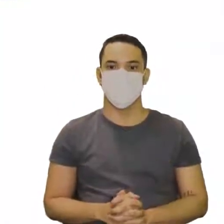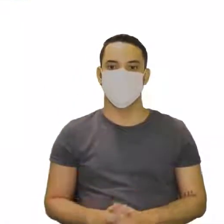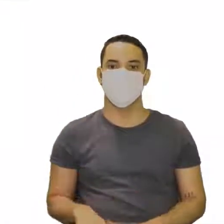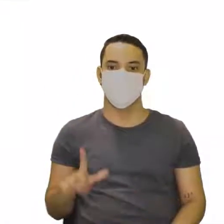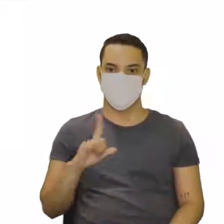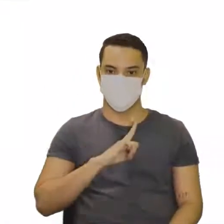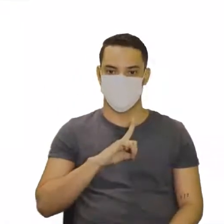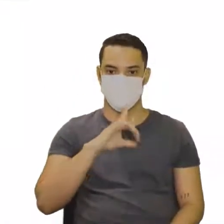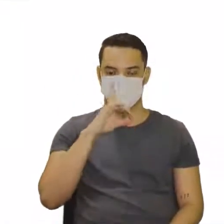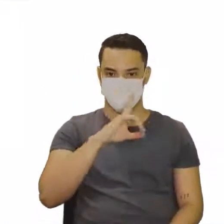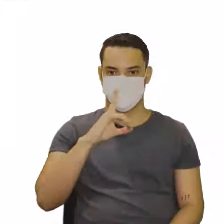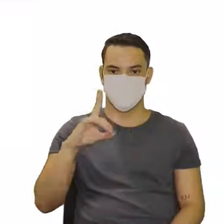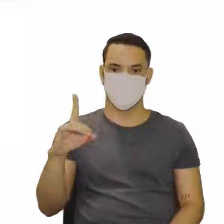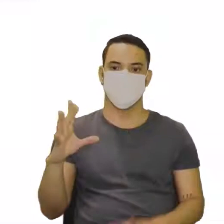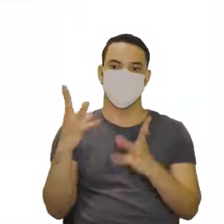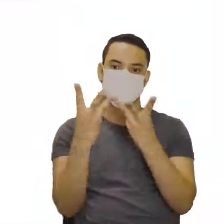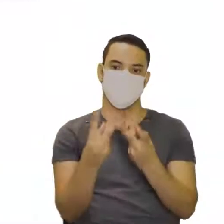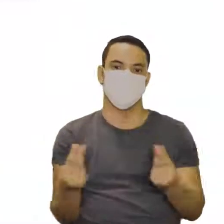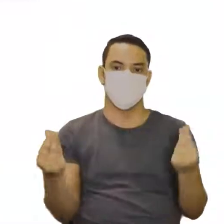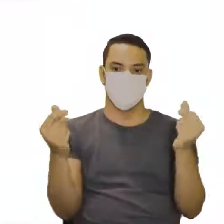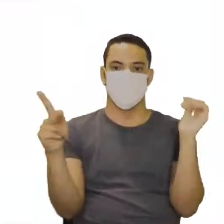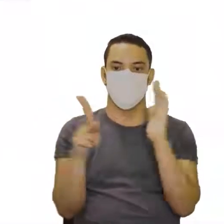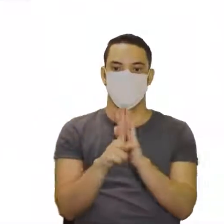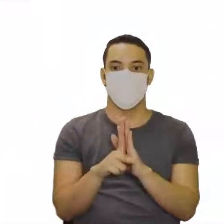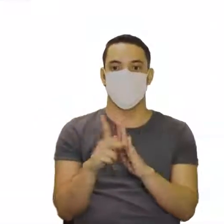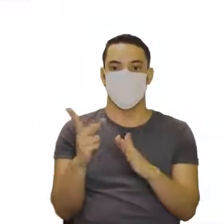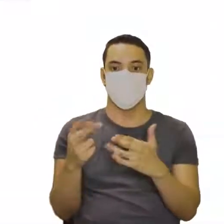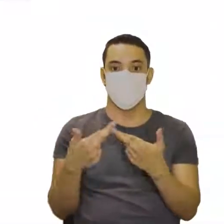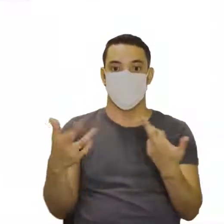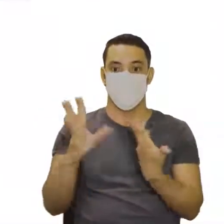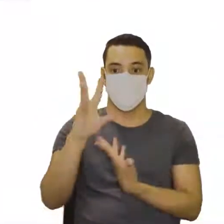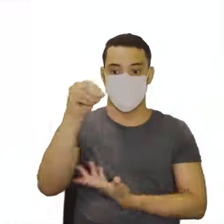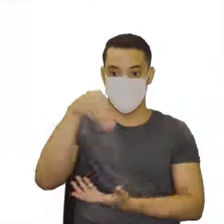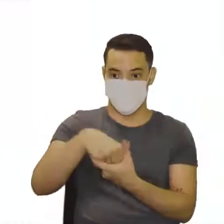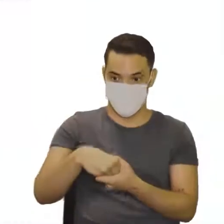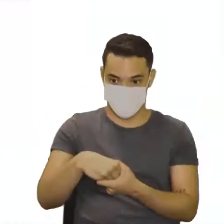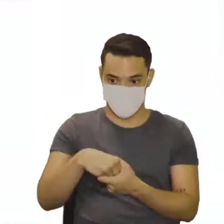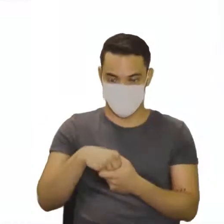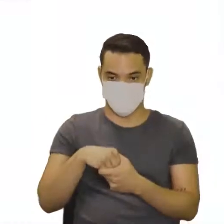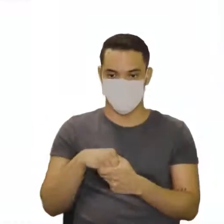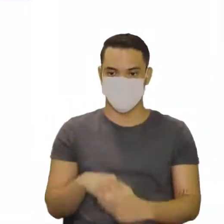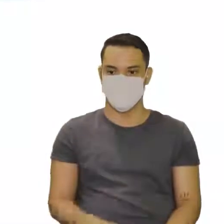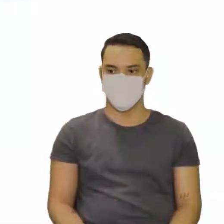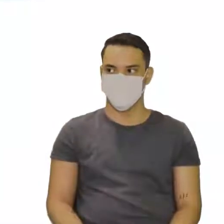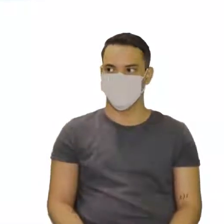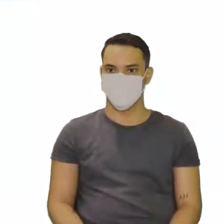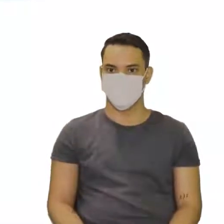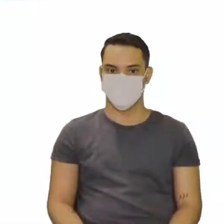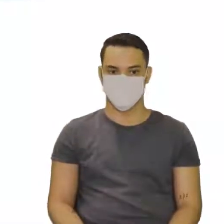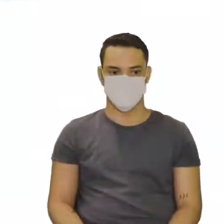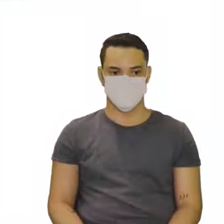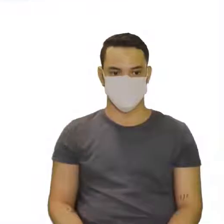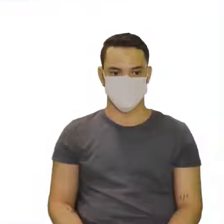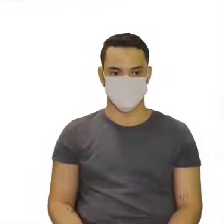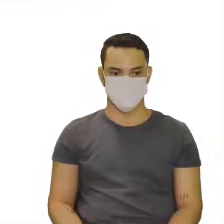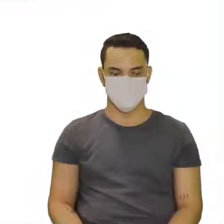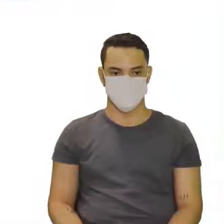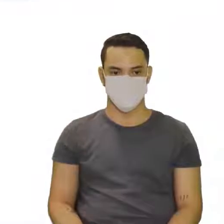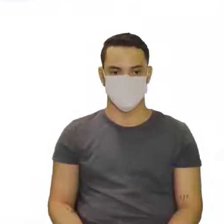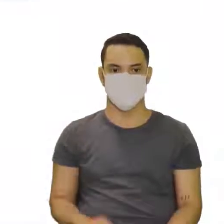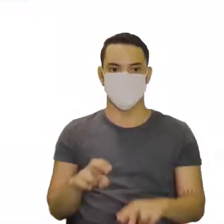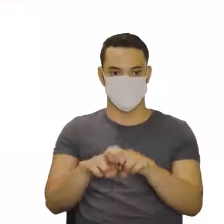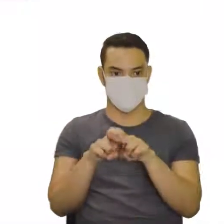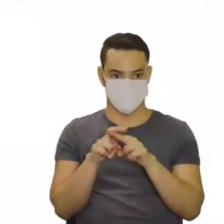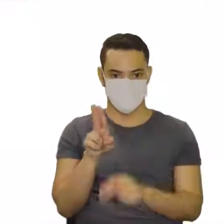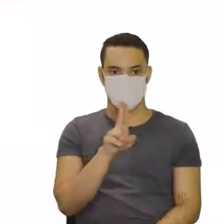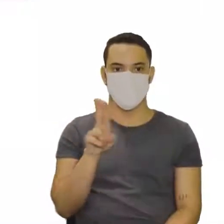a DDP dissipada pela resistência interna, tá, pessoal? Então está aí a denominação da